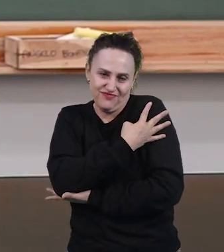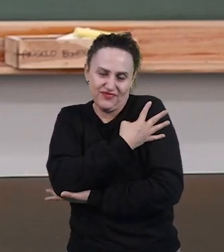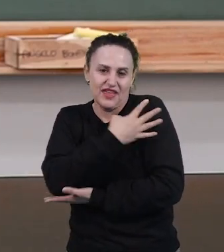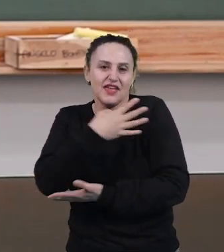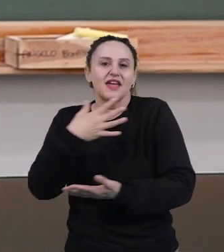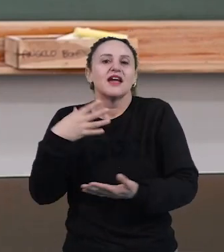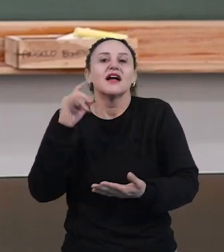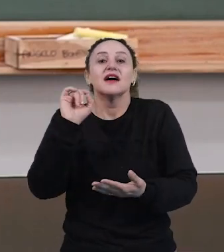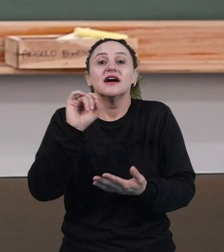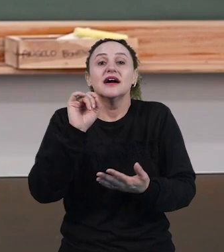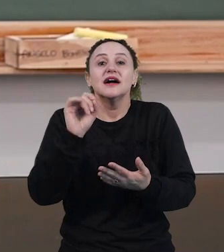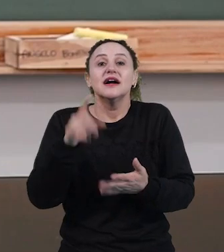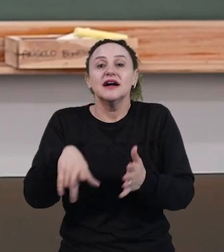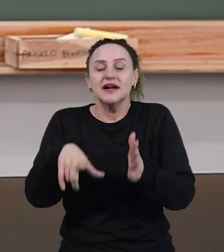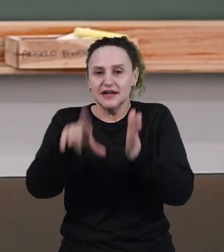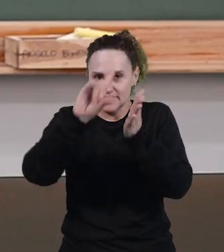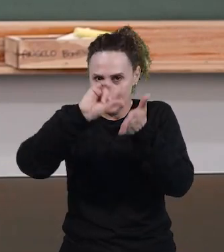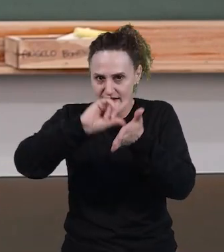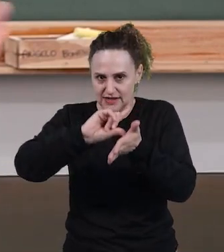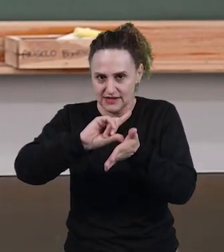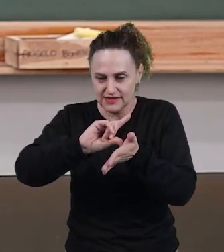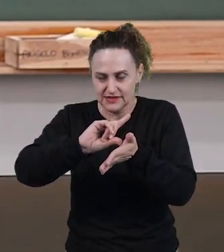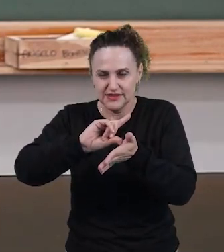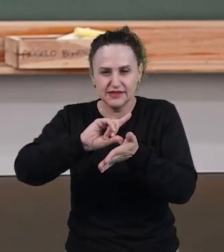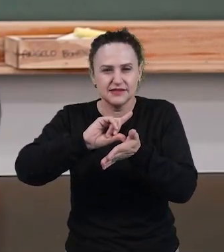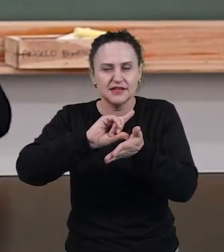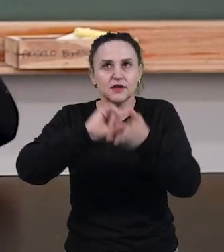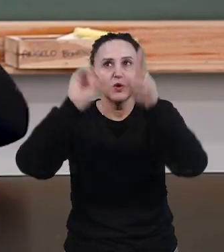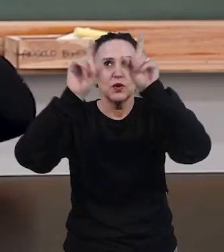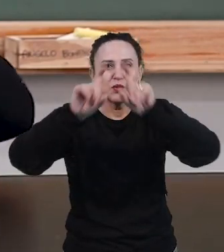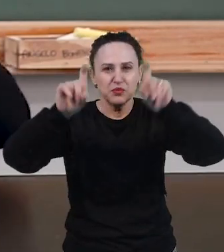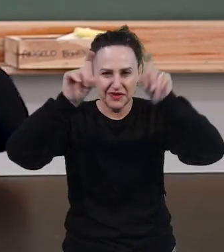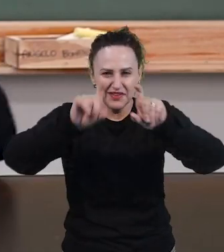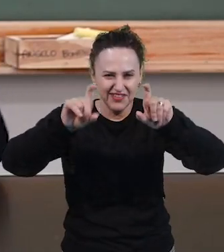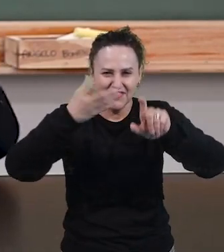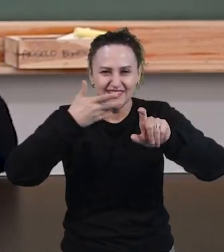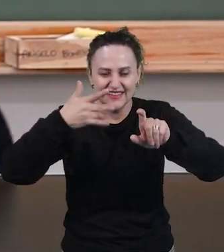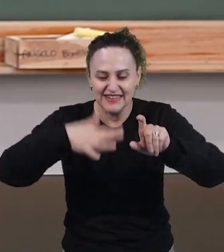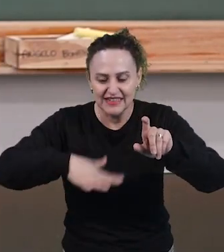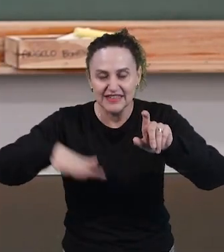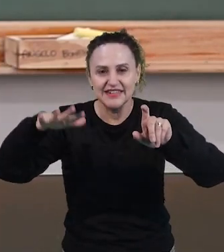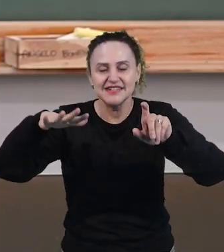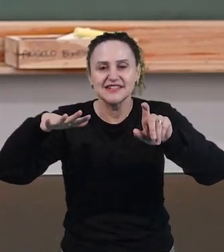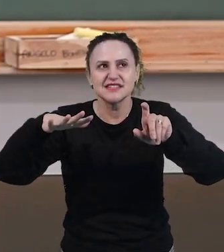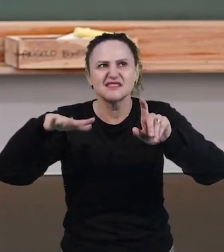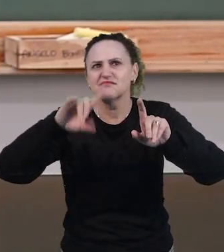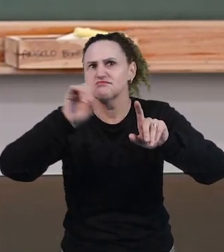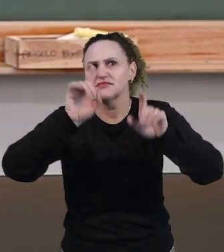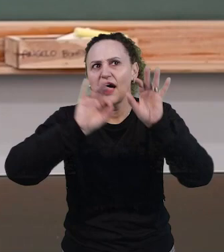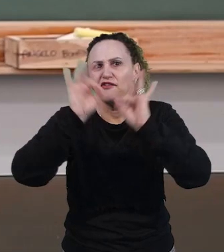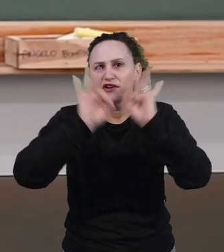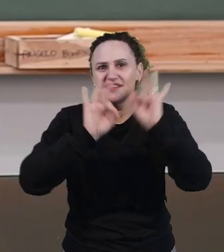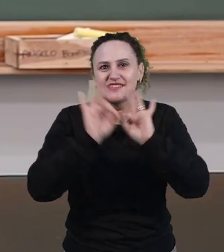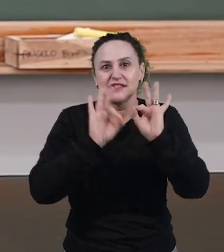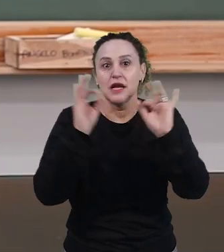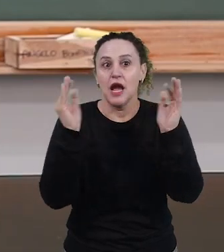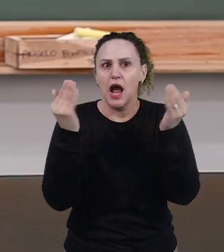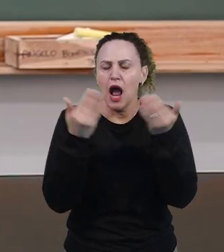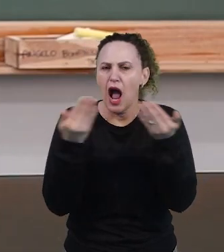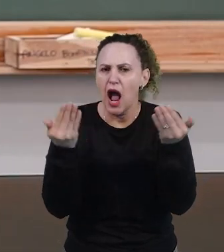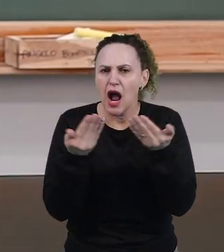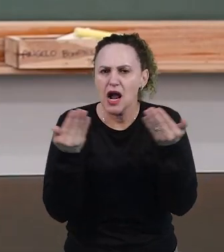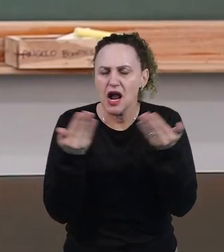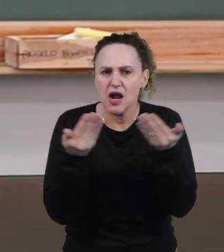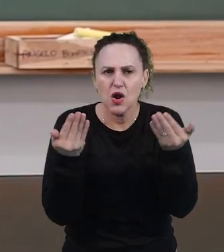Antes as pastinhas, o computador dela estava tudo ainda, sabe, não estava tão organizado. Agora não, as pastinhas dela